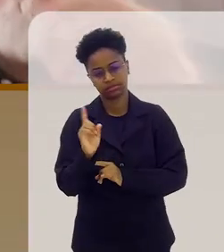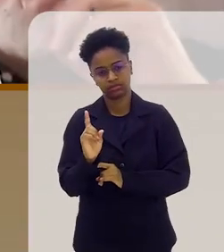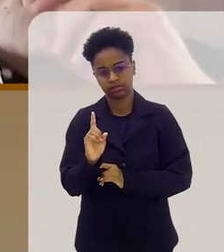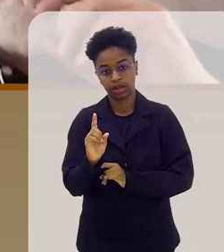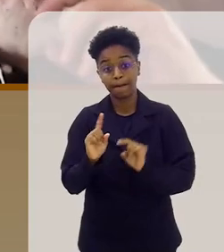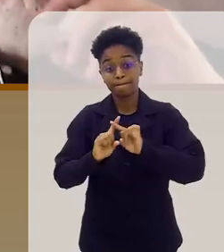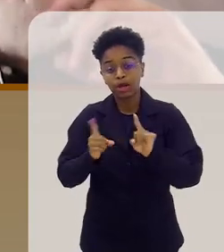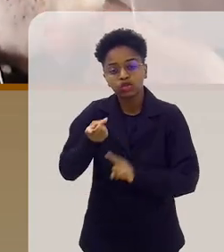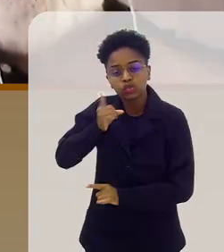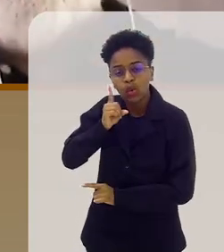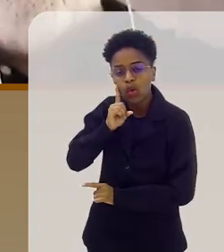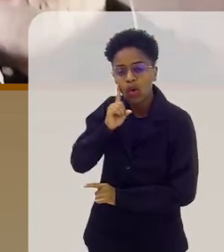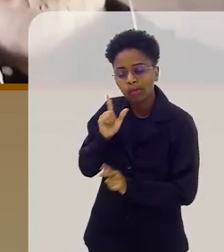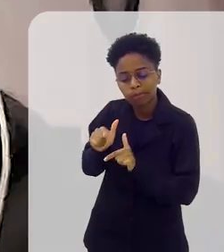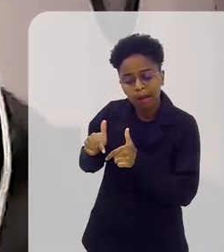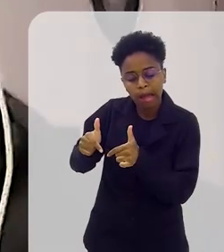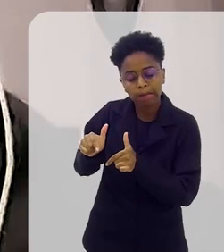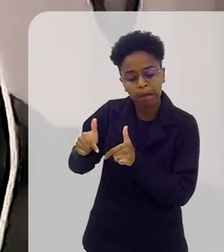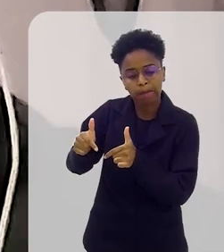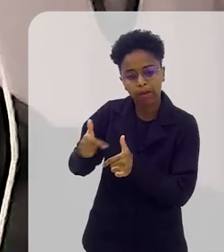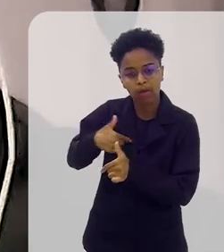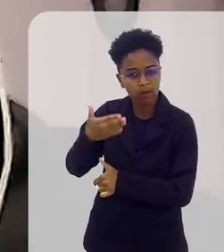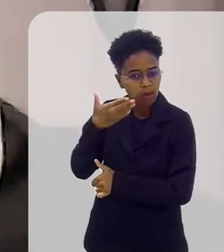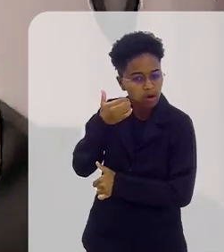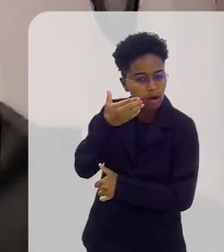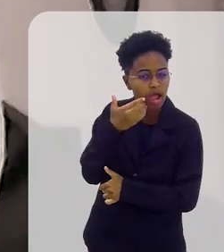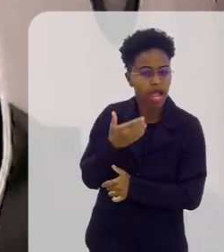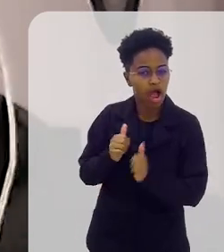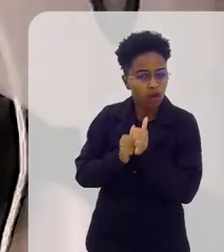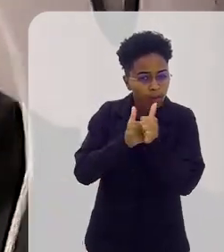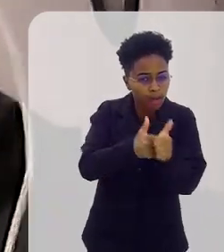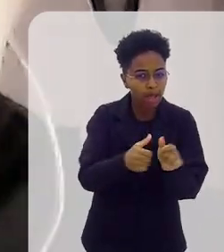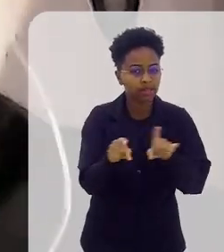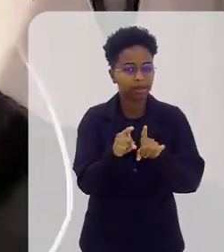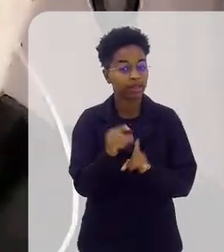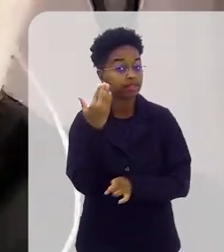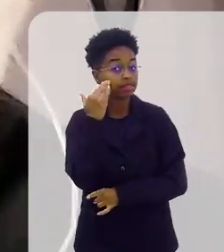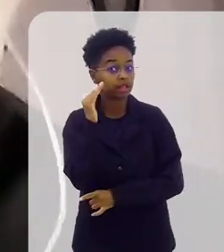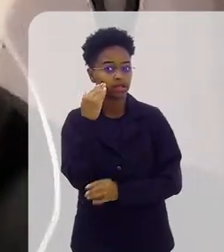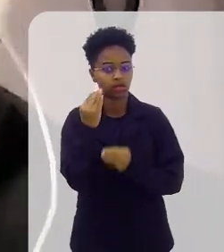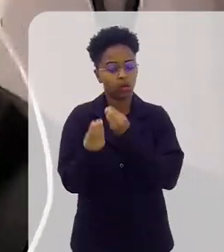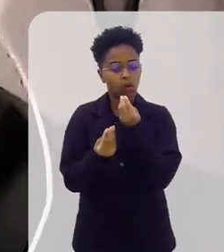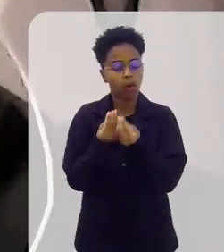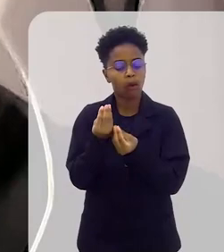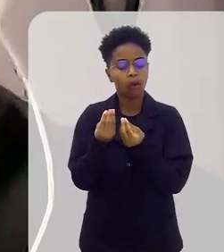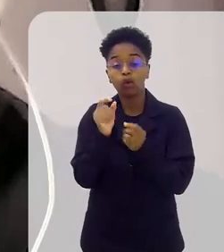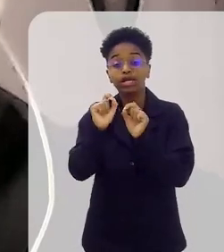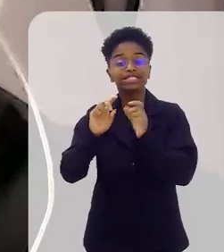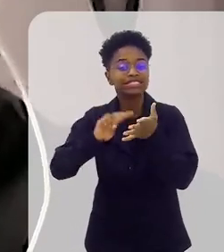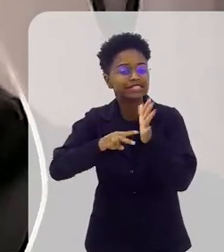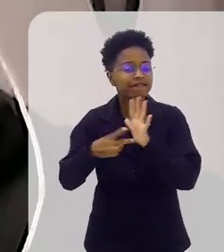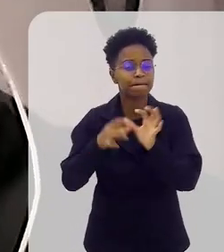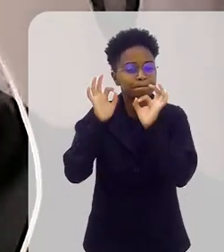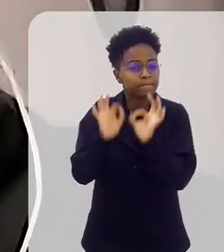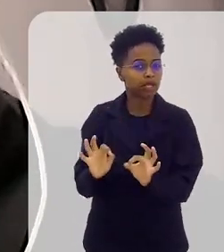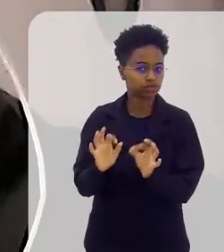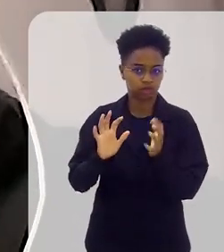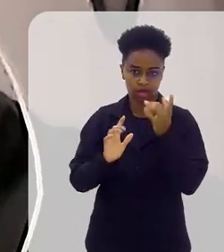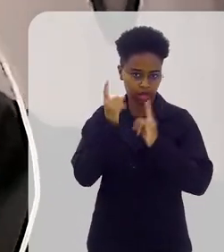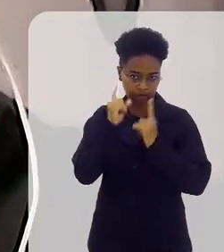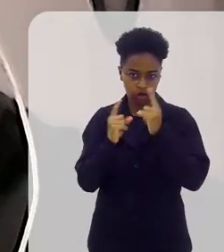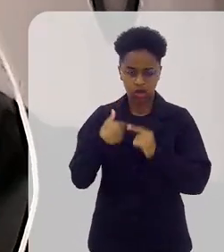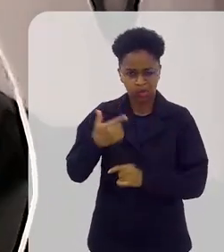faz. Ele, no dia a dia dele, eu consegui acompanhar e entender o quão grande é o